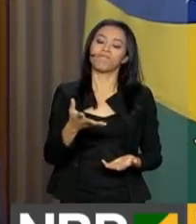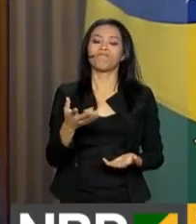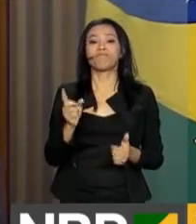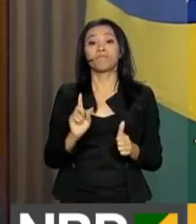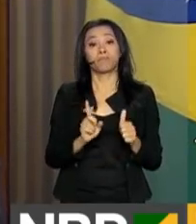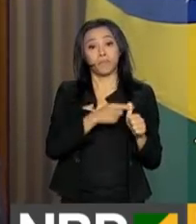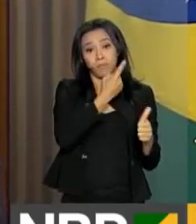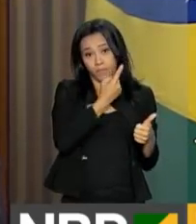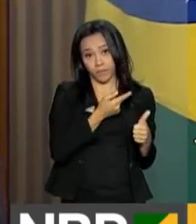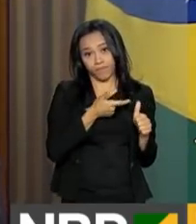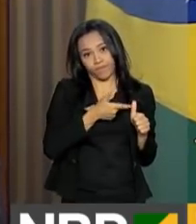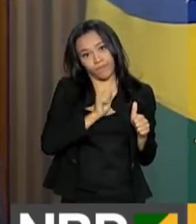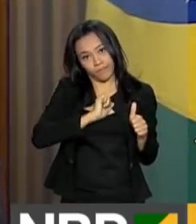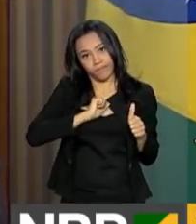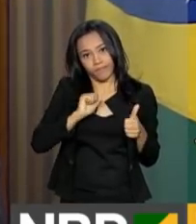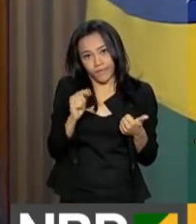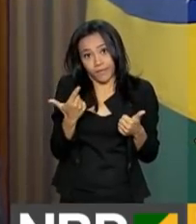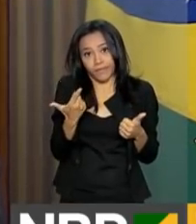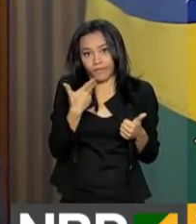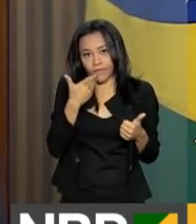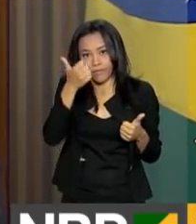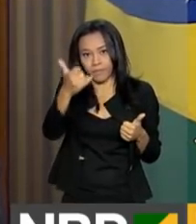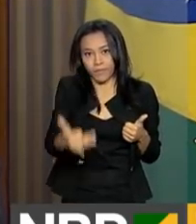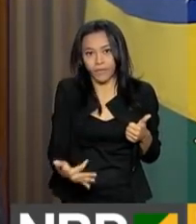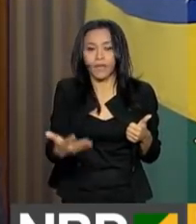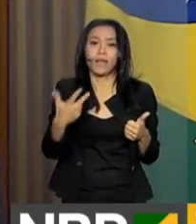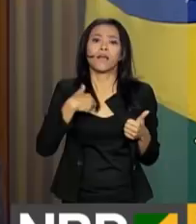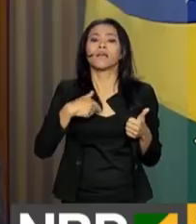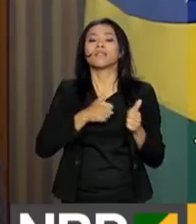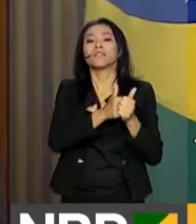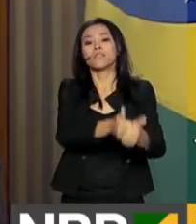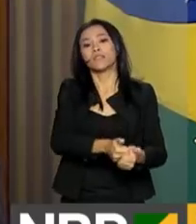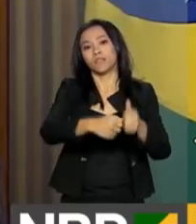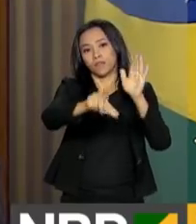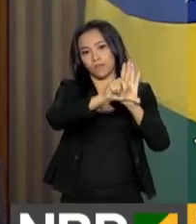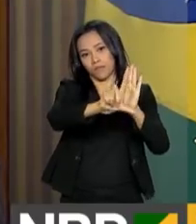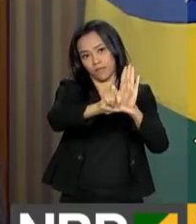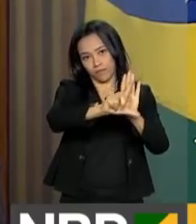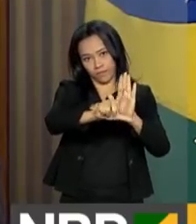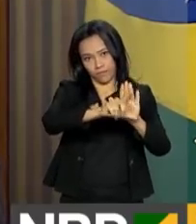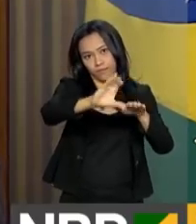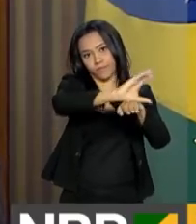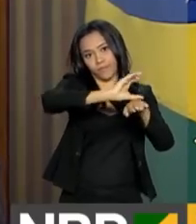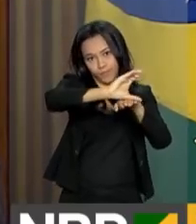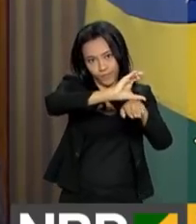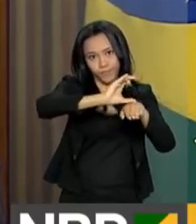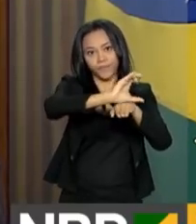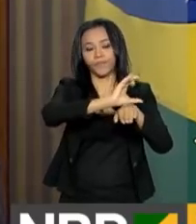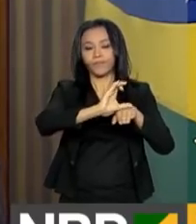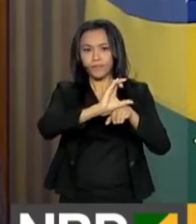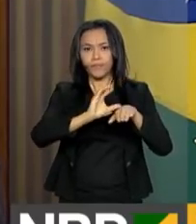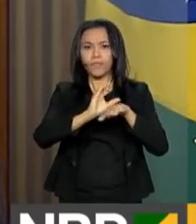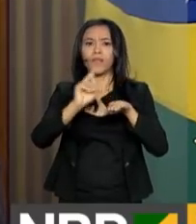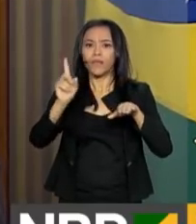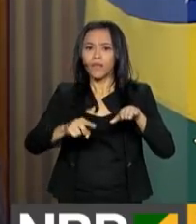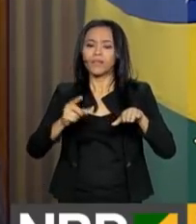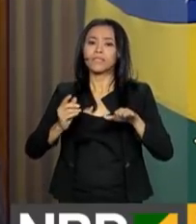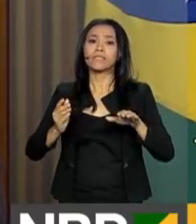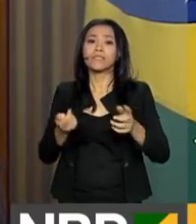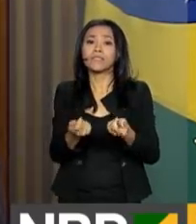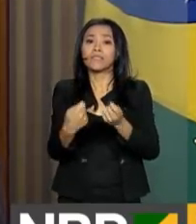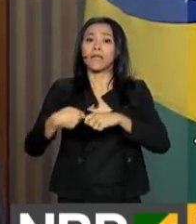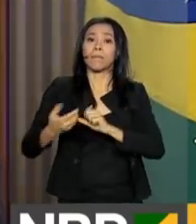primeiro lugar é claro é o princípio da legalidade é o princípio que permeia toda a atividade administrativa